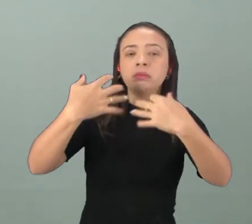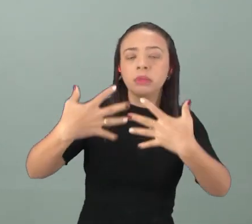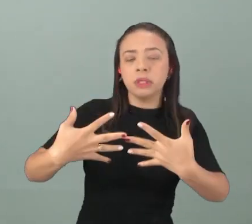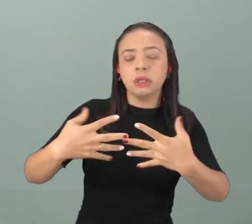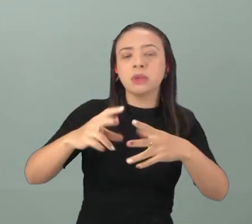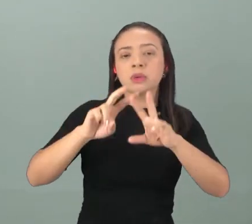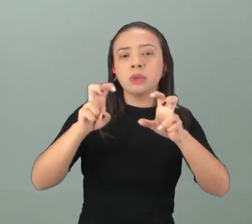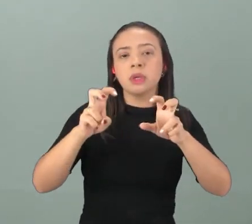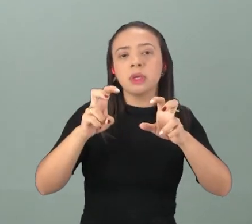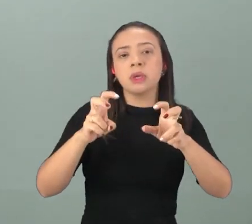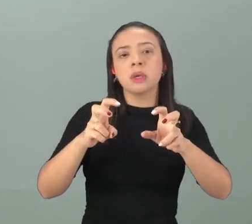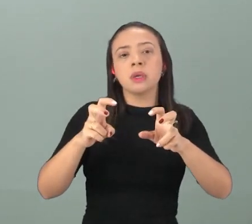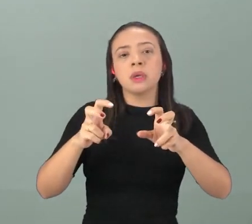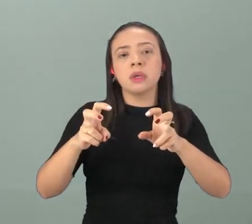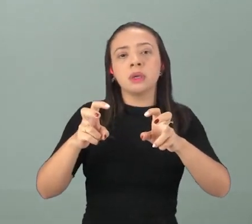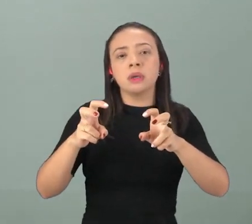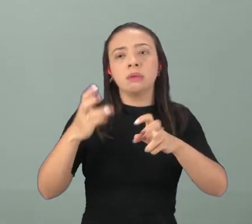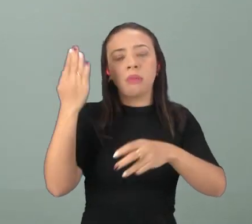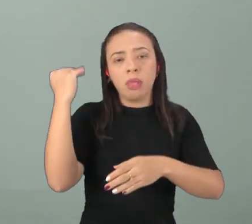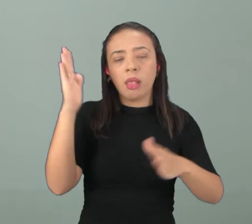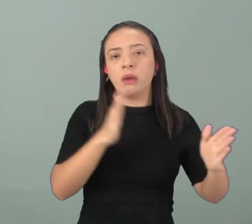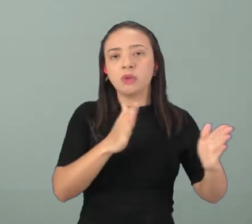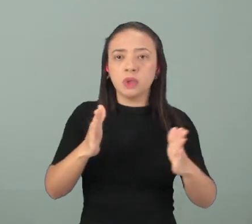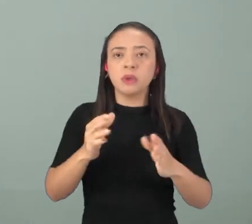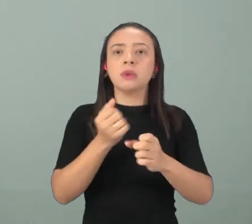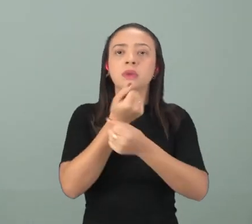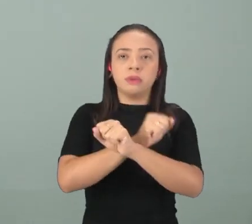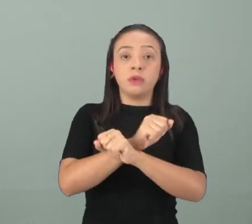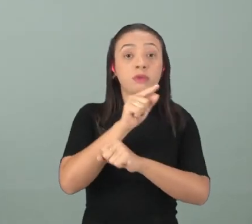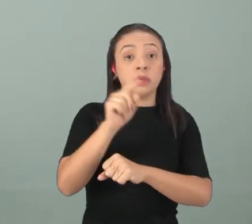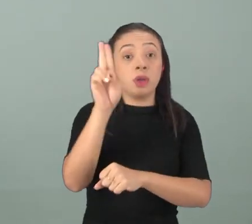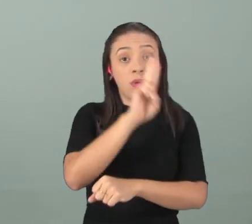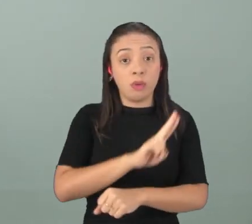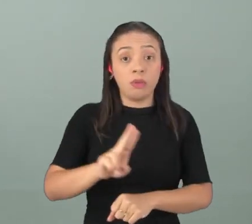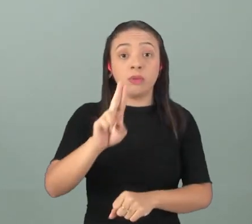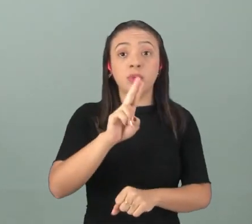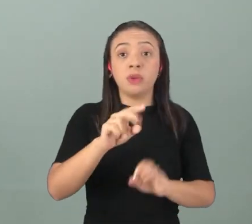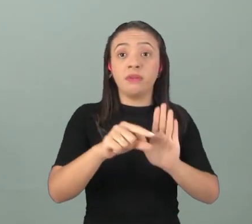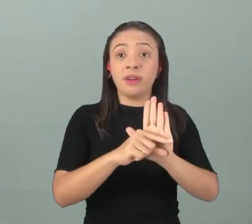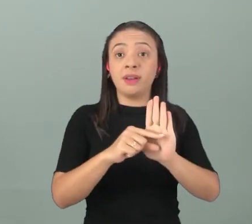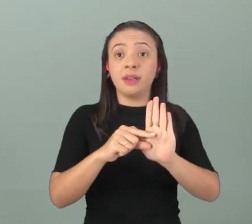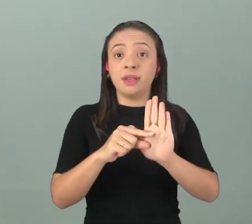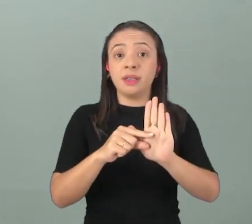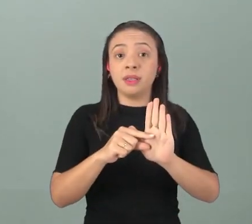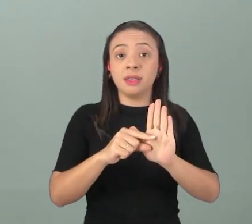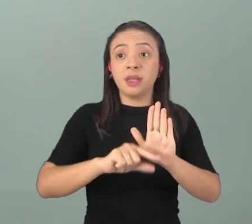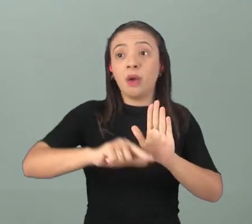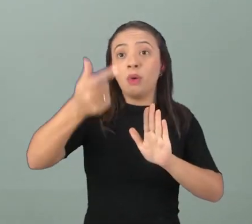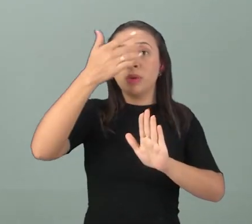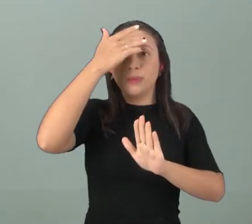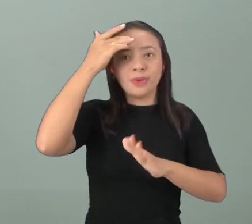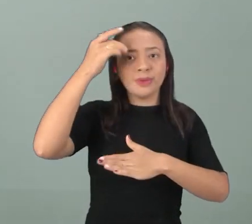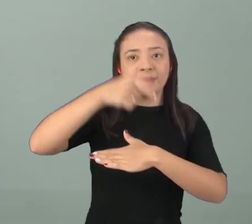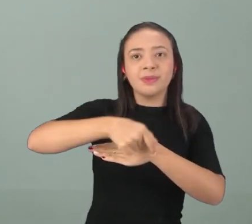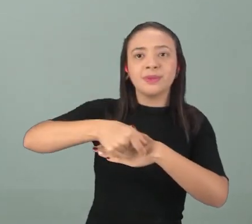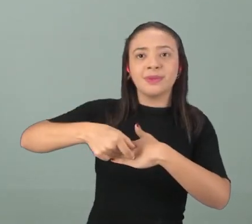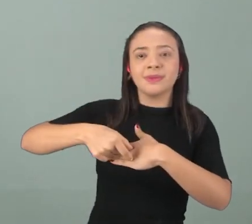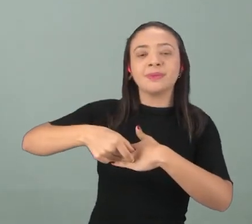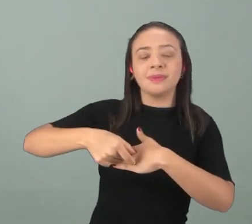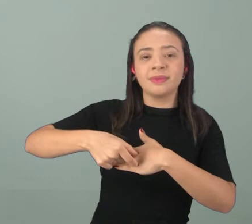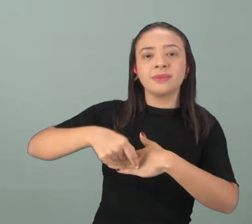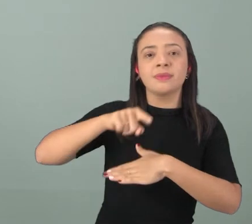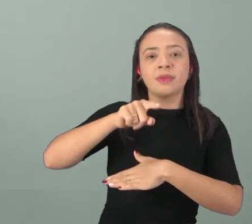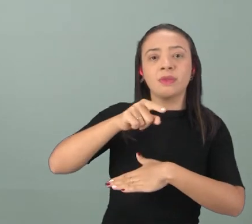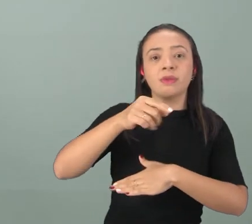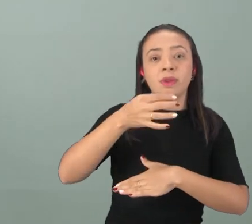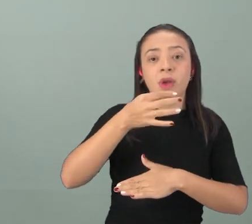Uma citação sobre os negros, o período da escravidão. Você faz essa citação, falando quem é a pessoa que está citando, você